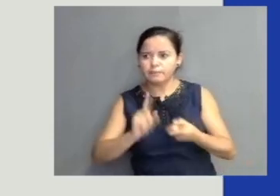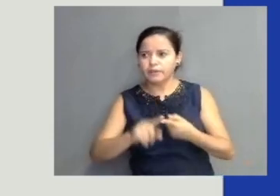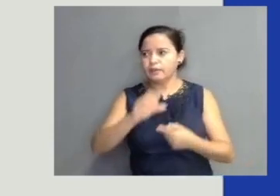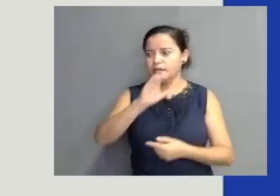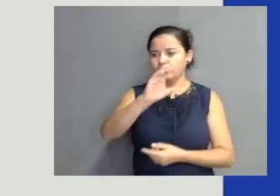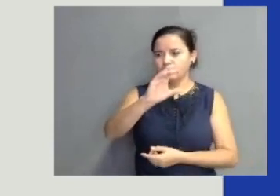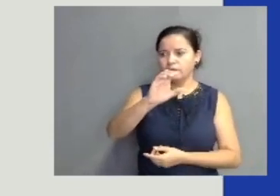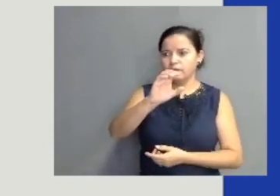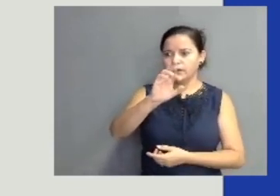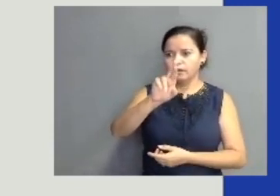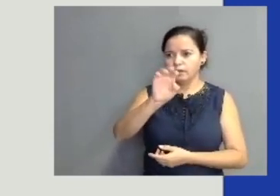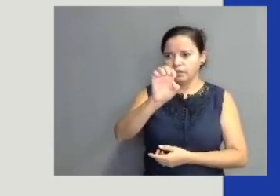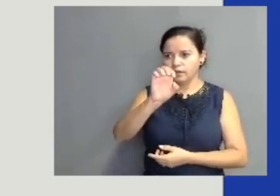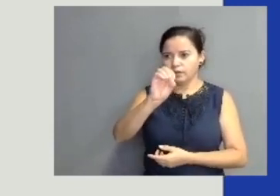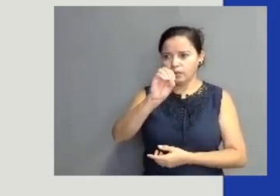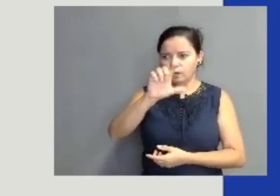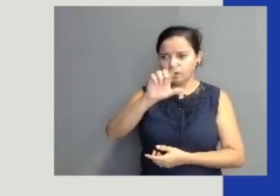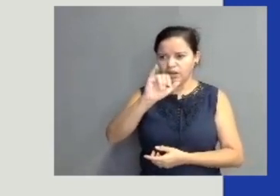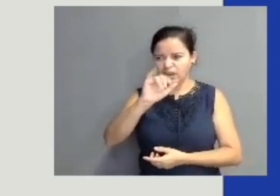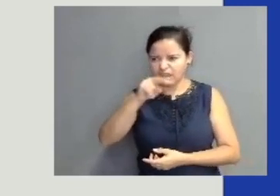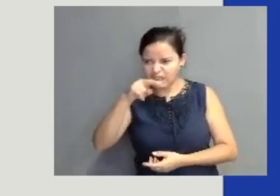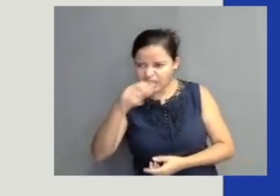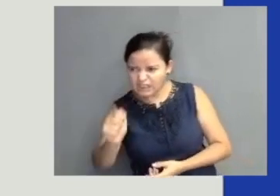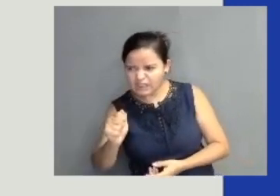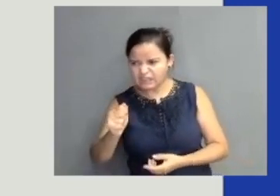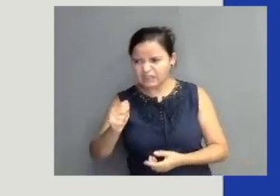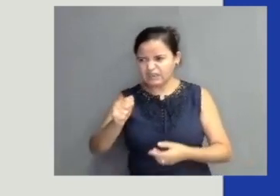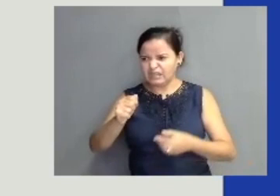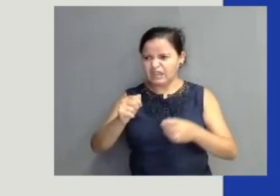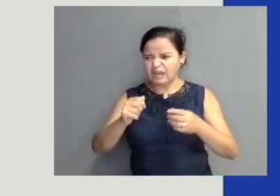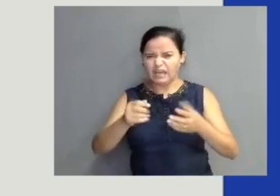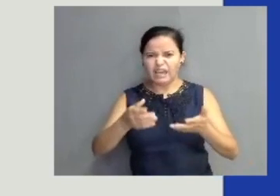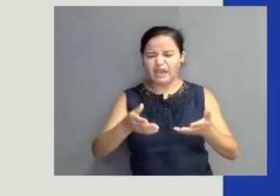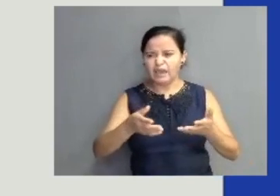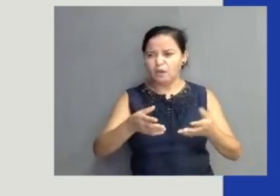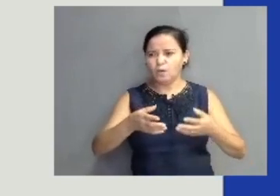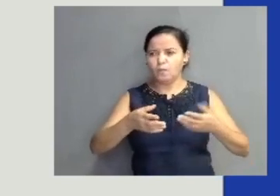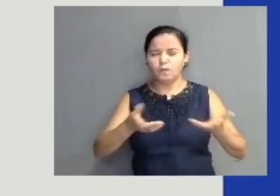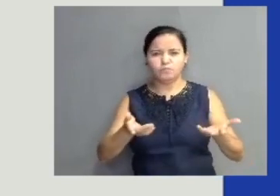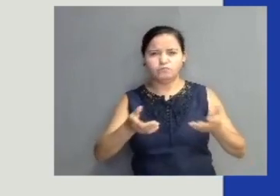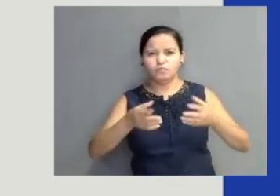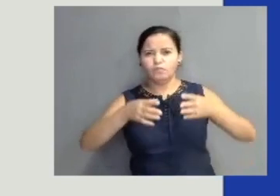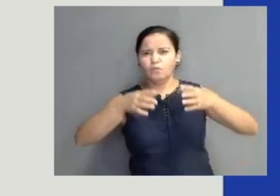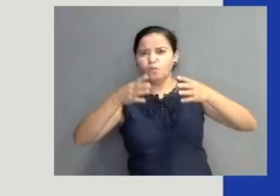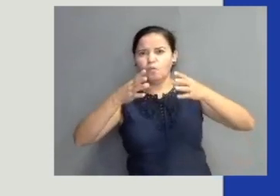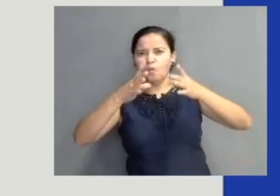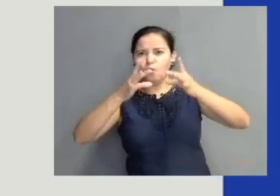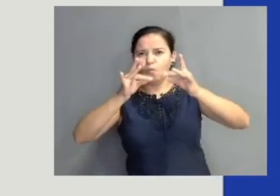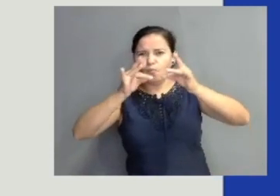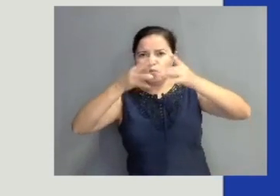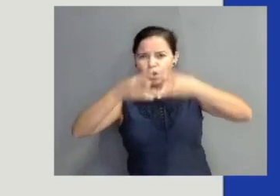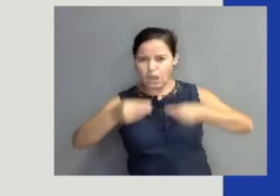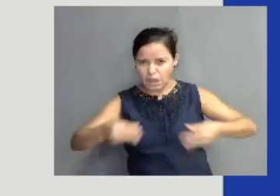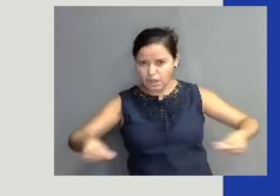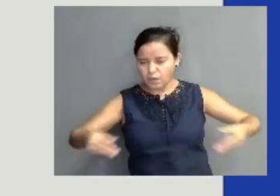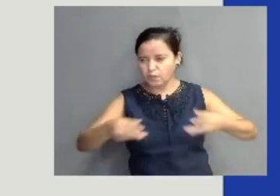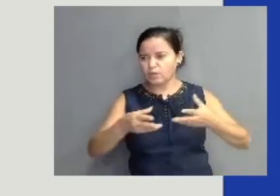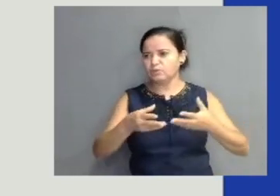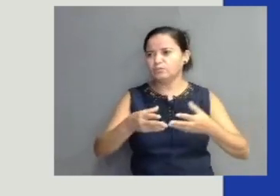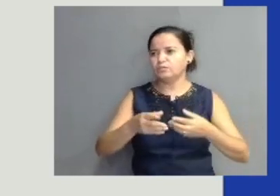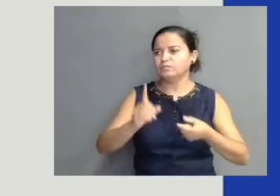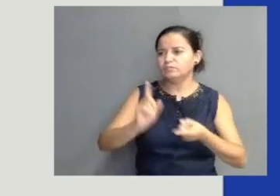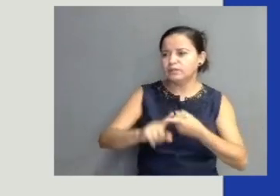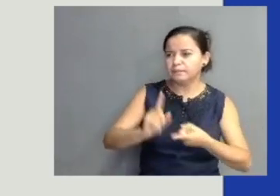Creolina é o nome de um líquido, né, desinfetante composto por óleo de alcatrão e outros compostos, né? Brilhantina é um